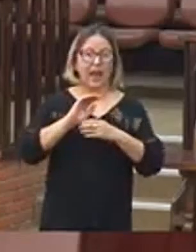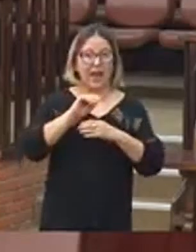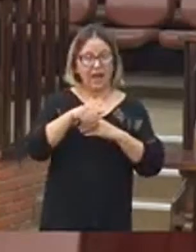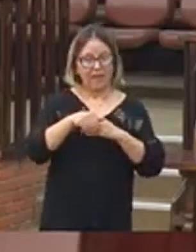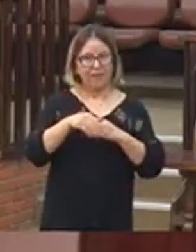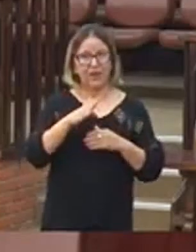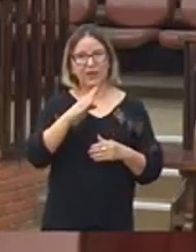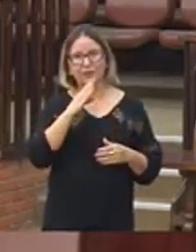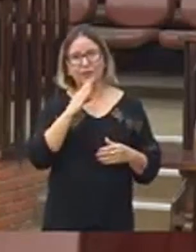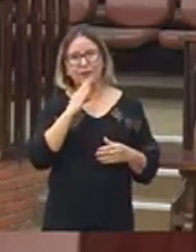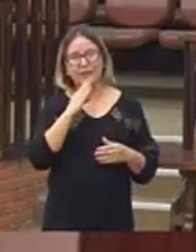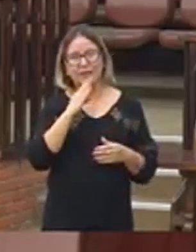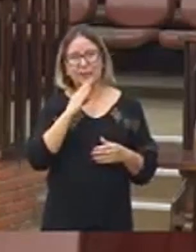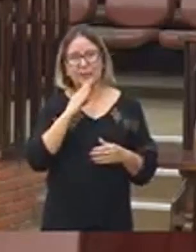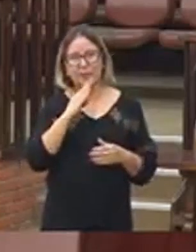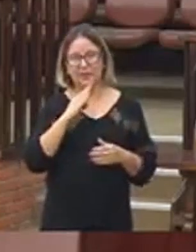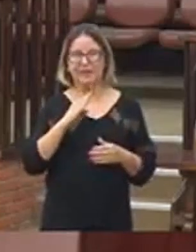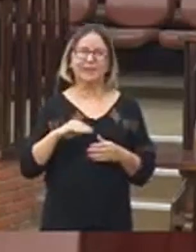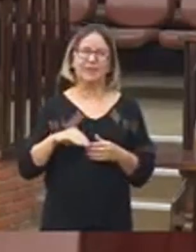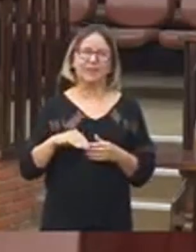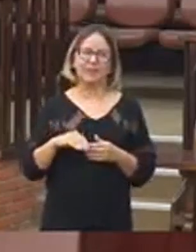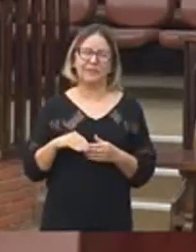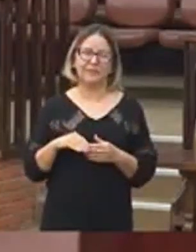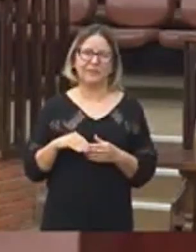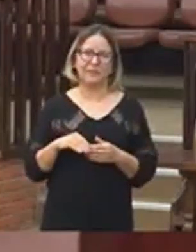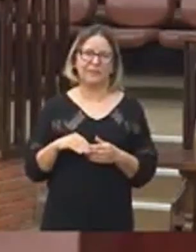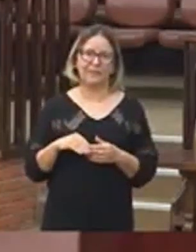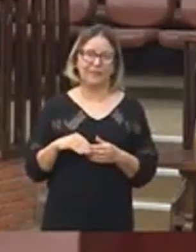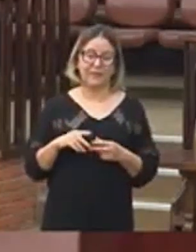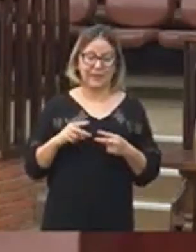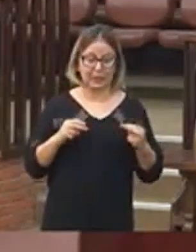É o mundo sensório.